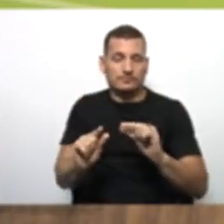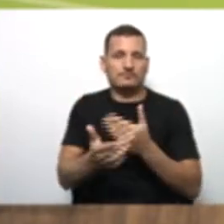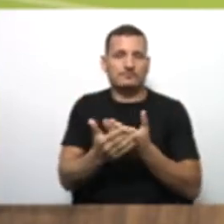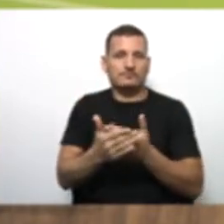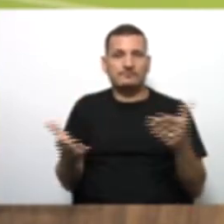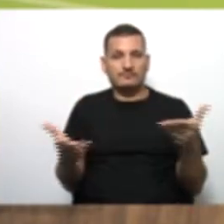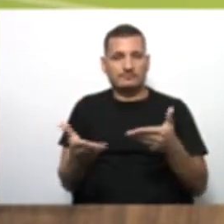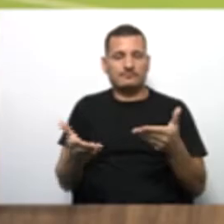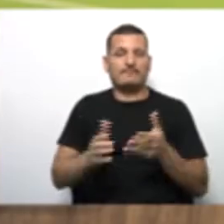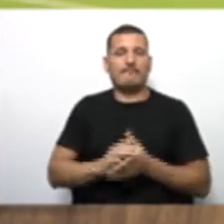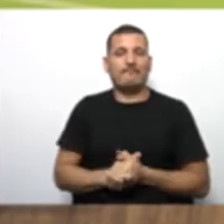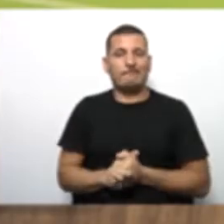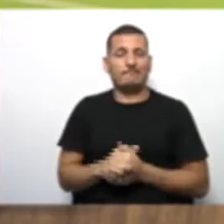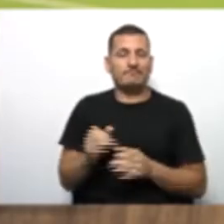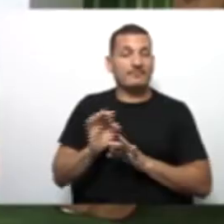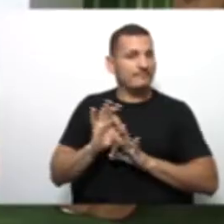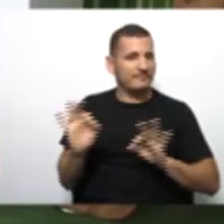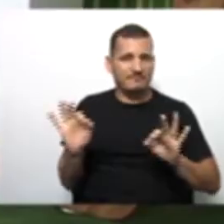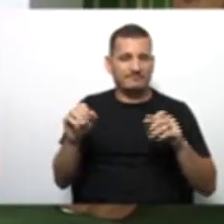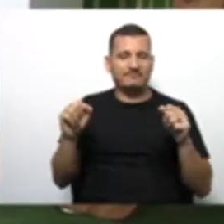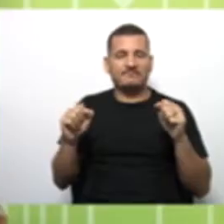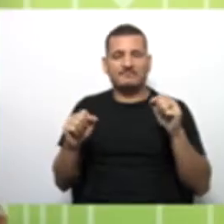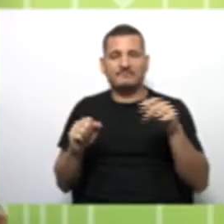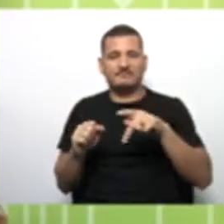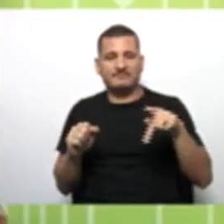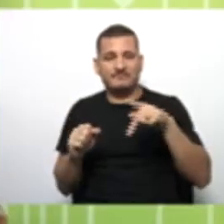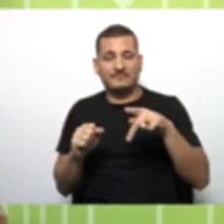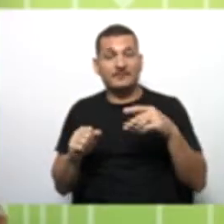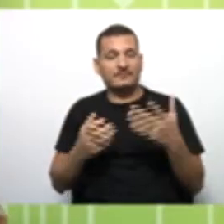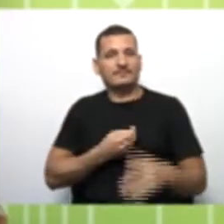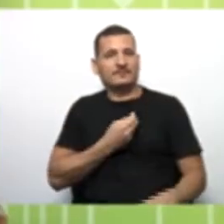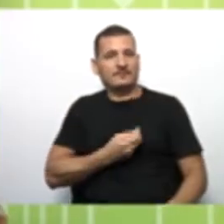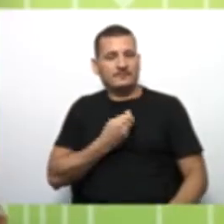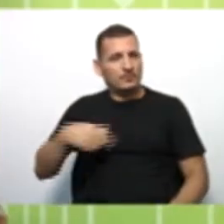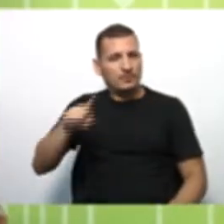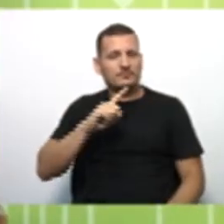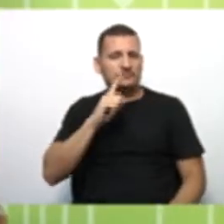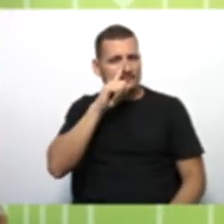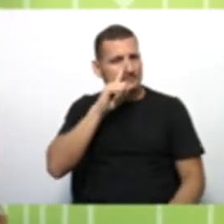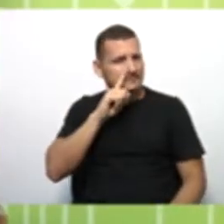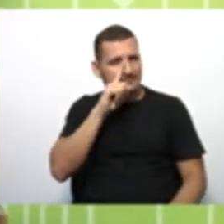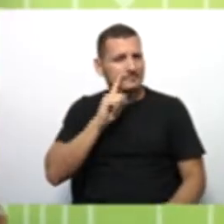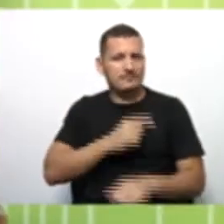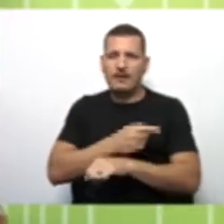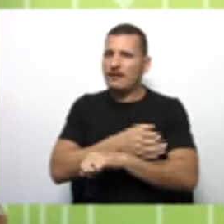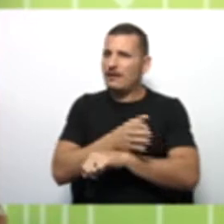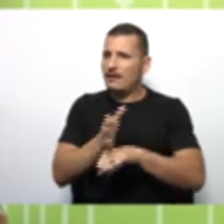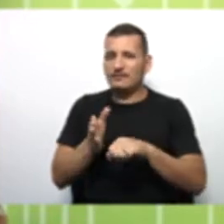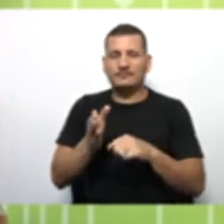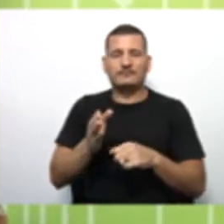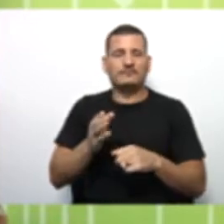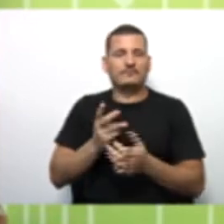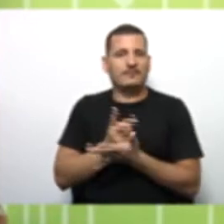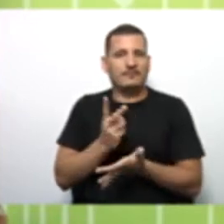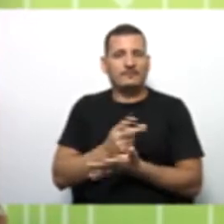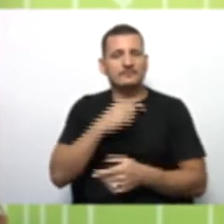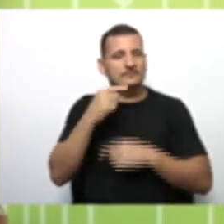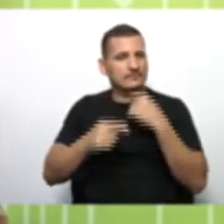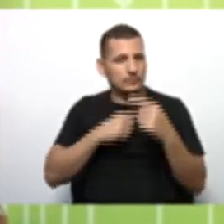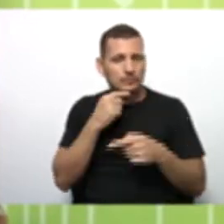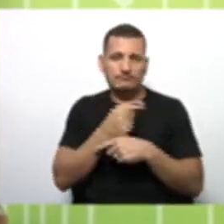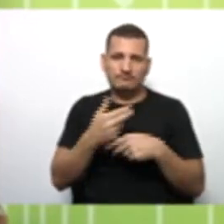Não é isso, professor? Perfeito, professor. A nossa vida é um risco constante, não é isso? A gente está aí cercado de incertezas, não é diferente na